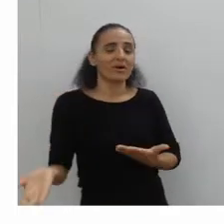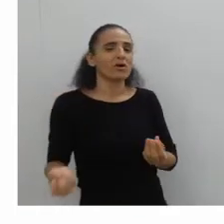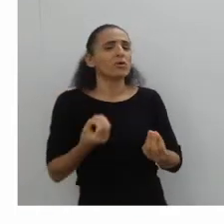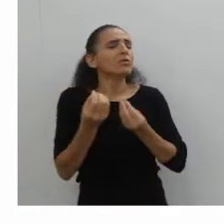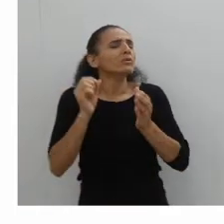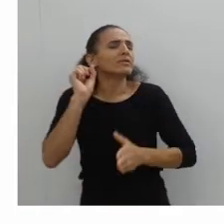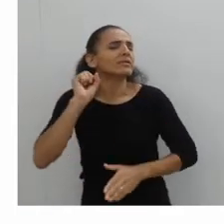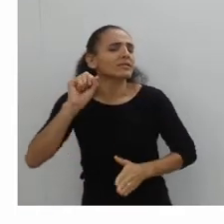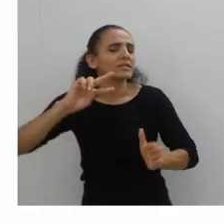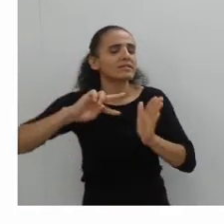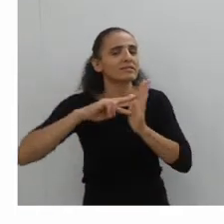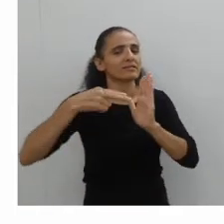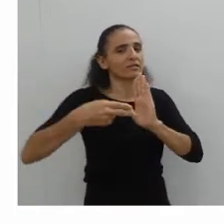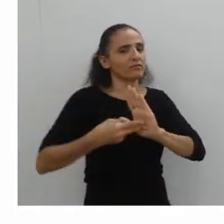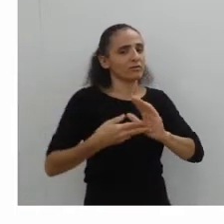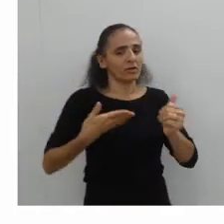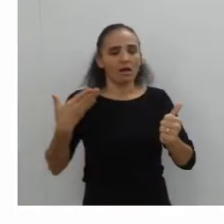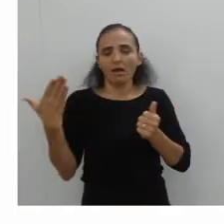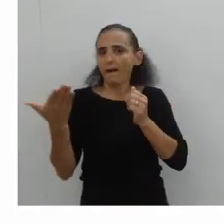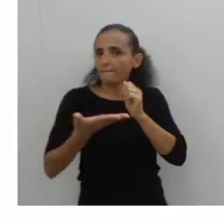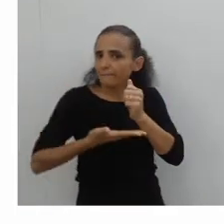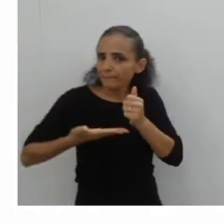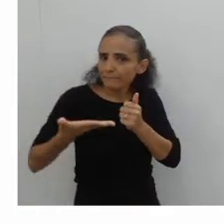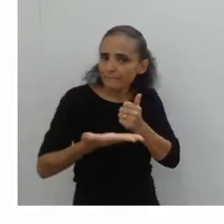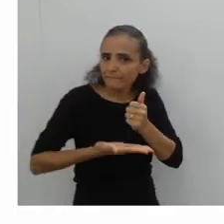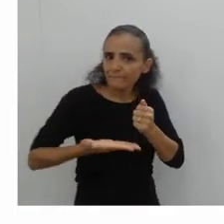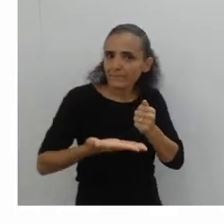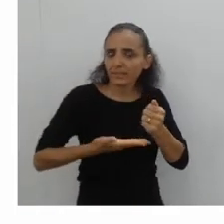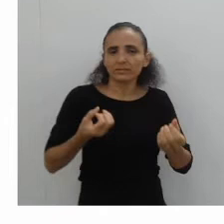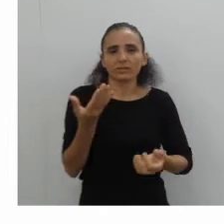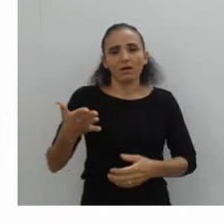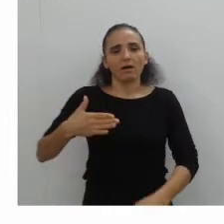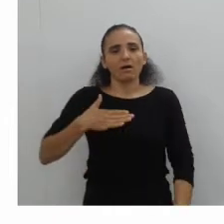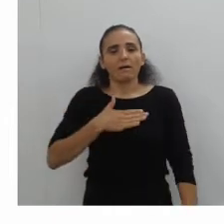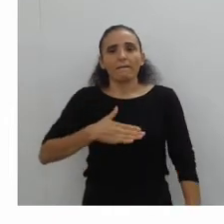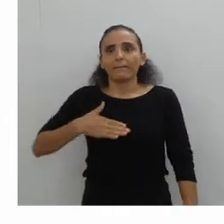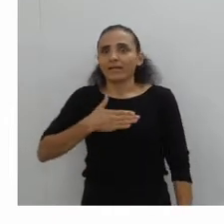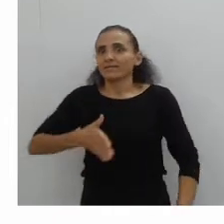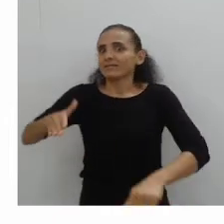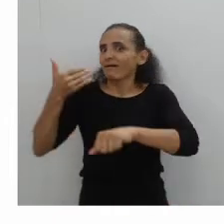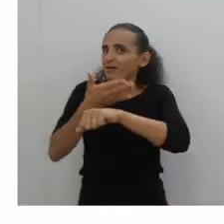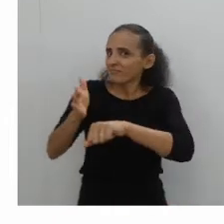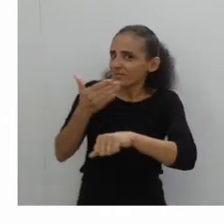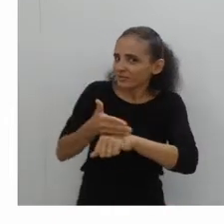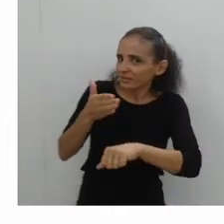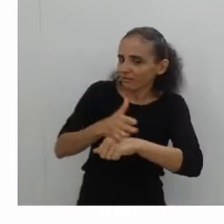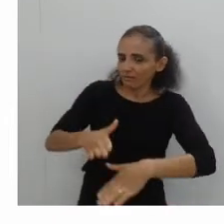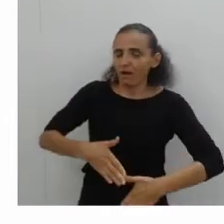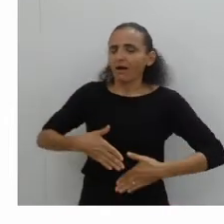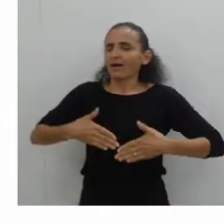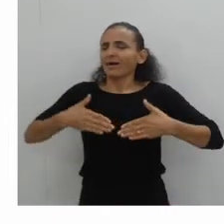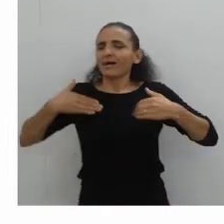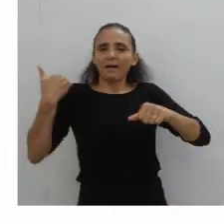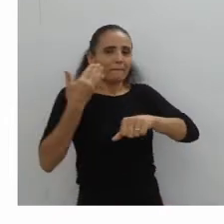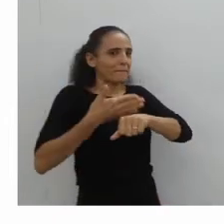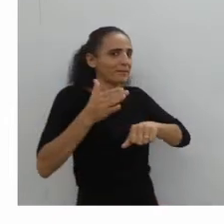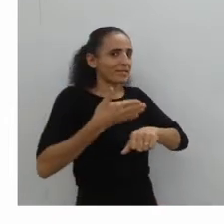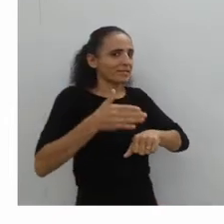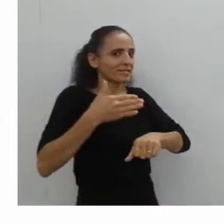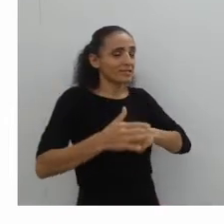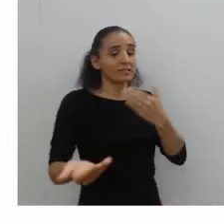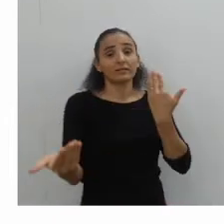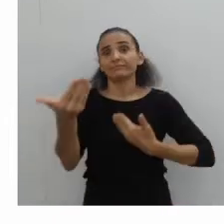isso, Basicamente, de maneira bem resumida, significa prazer pela prática, Prazer por fazermos aquela